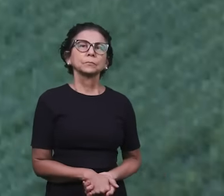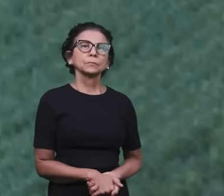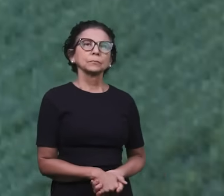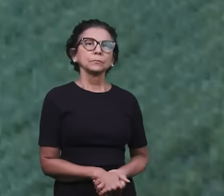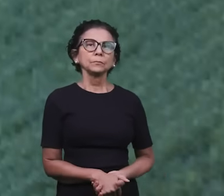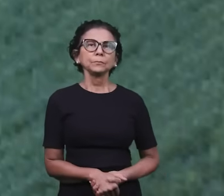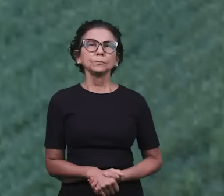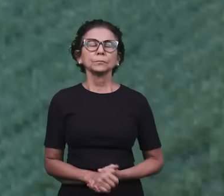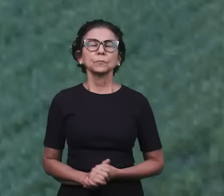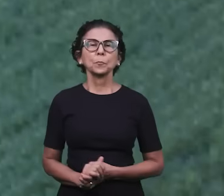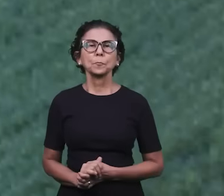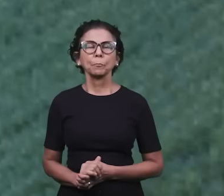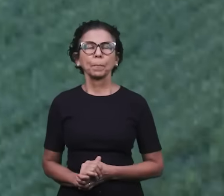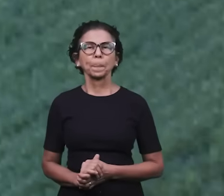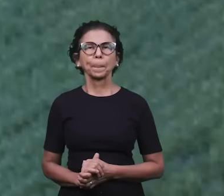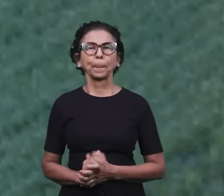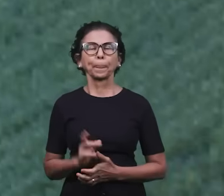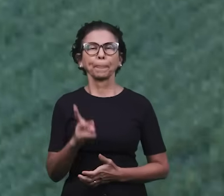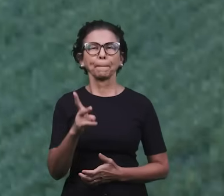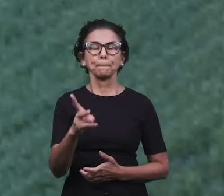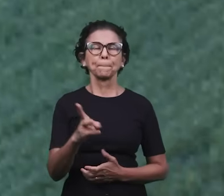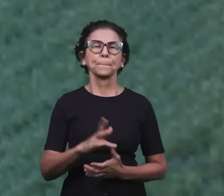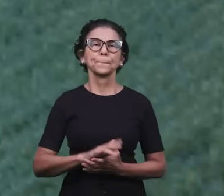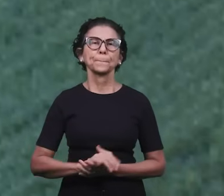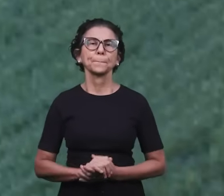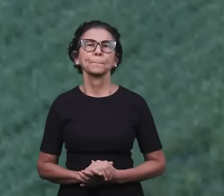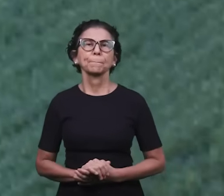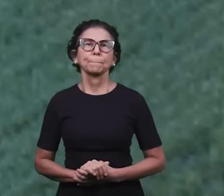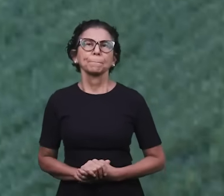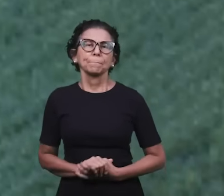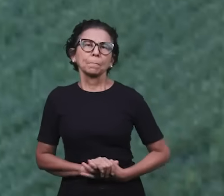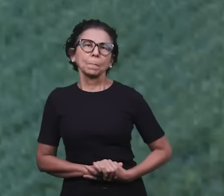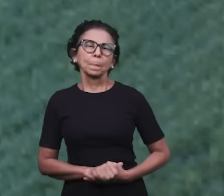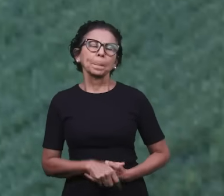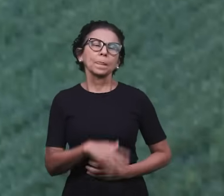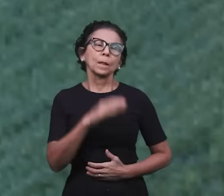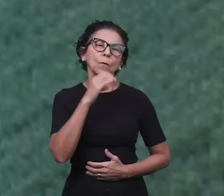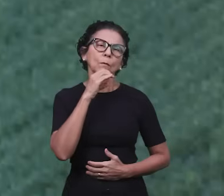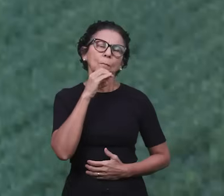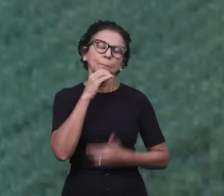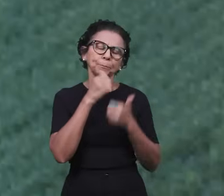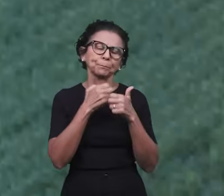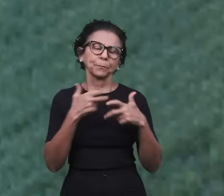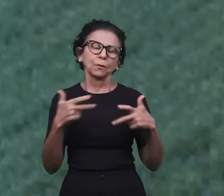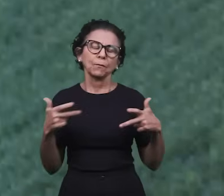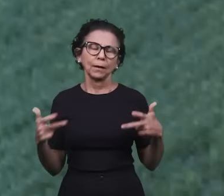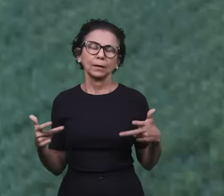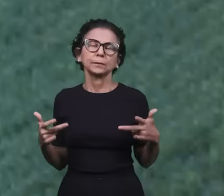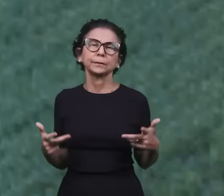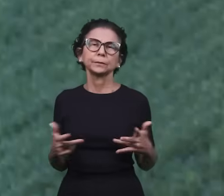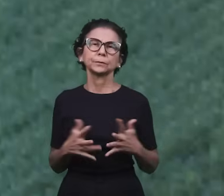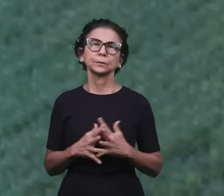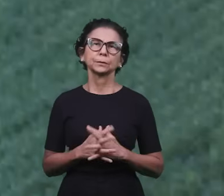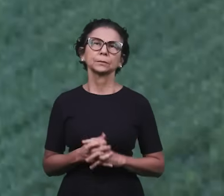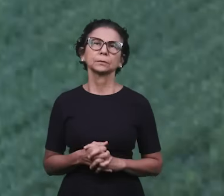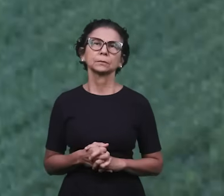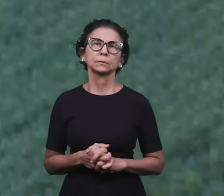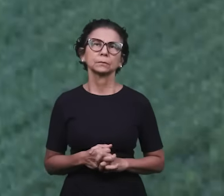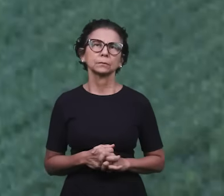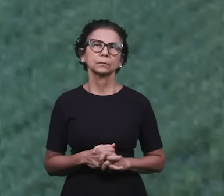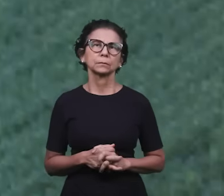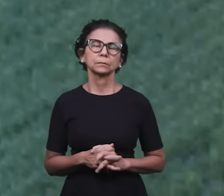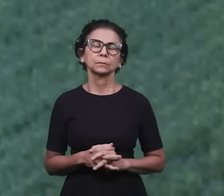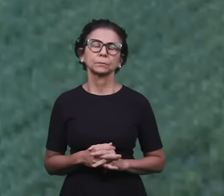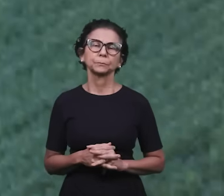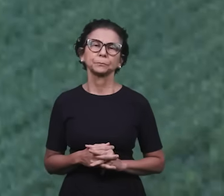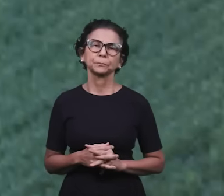coisas. Nasceu, fica aqueles pedaços, o pedacinho que nasce, a casquinha que cai, todas as coisas. Até mesmo a abelha, quando vem, traz alguma